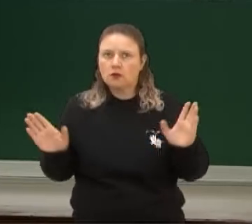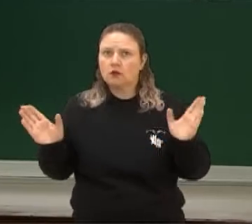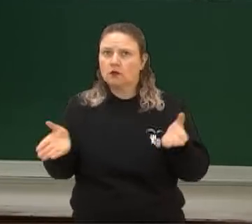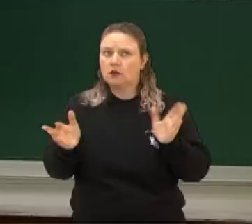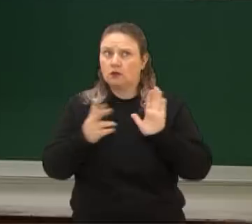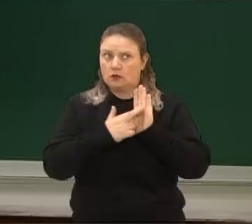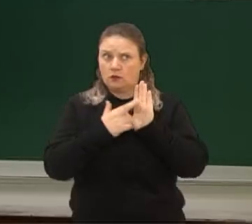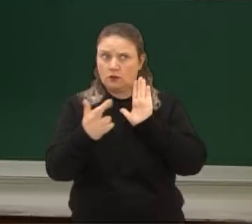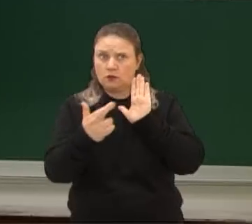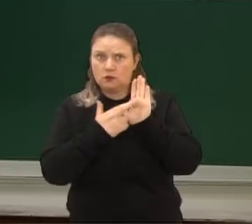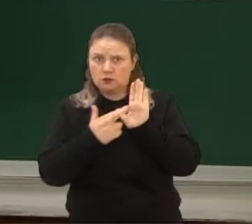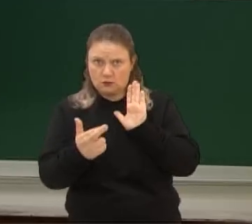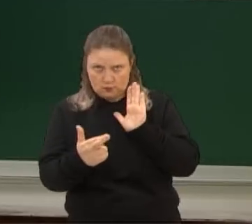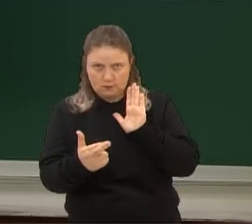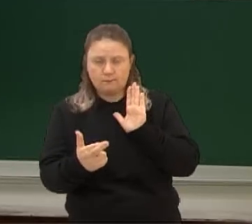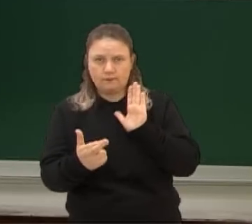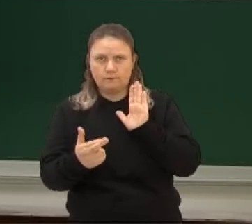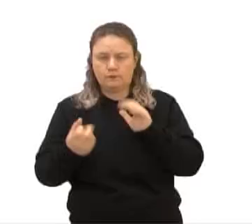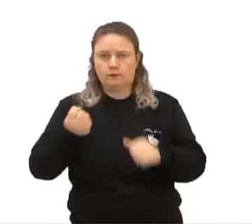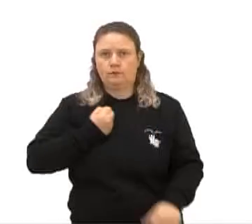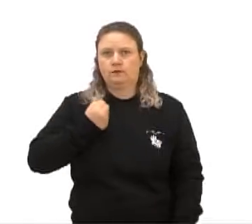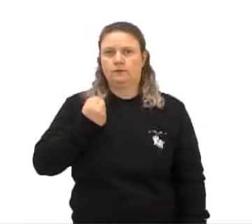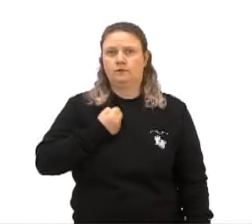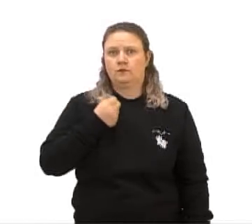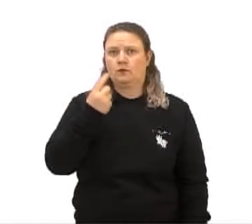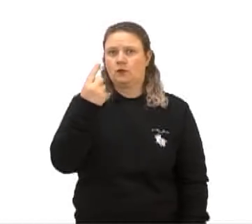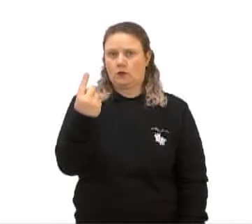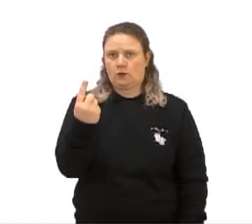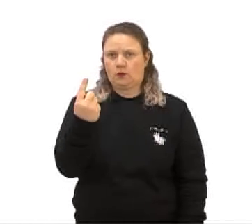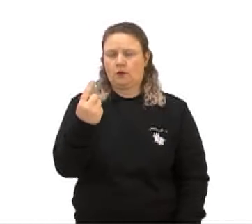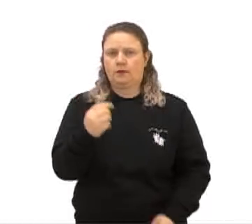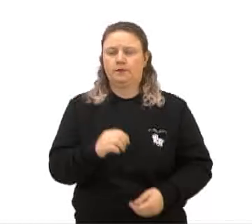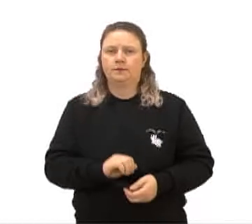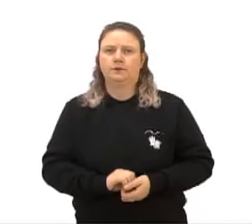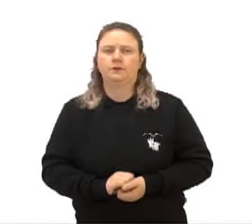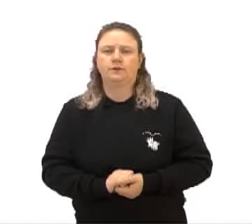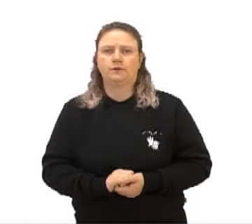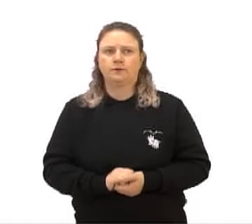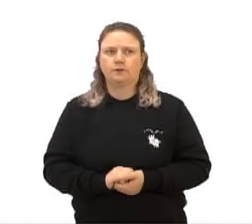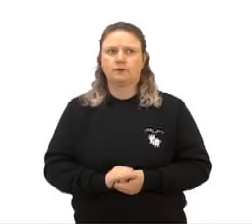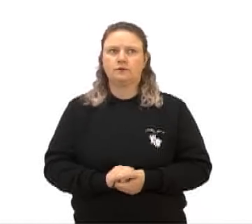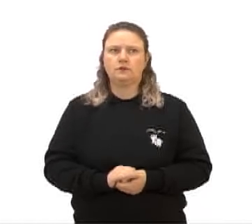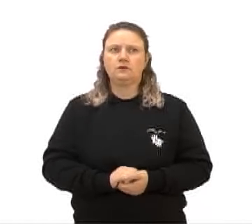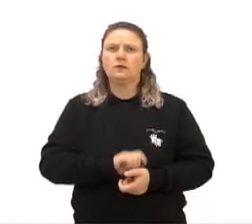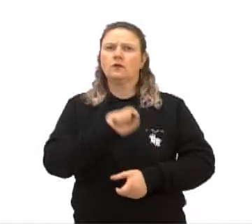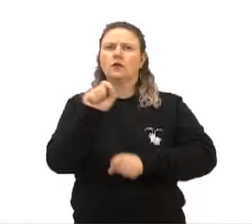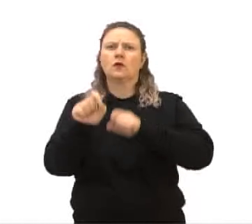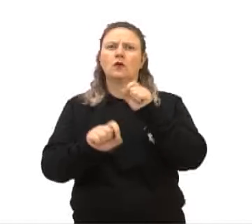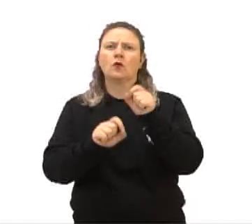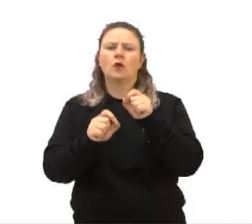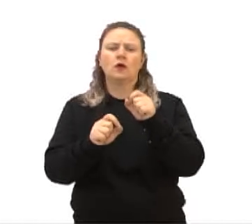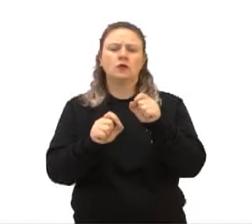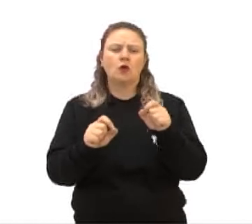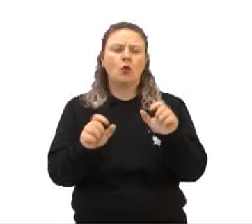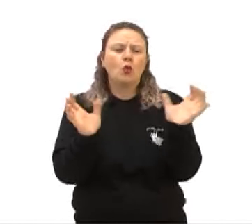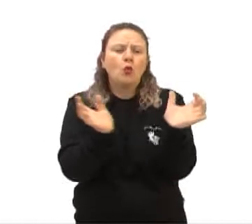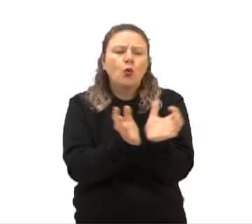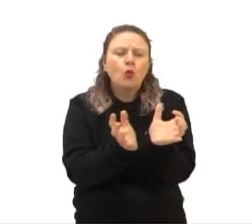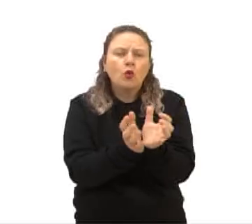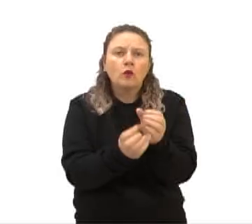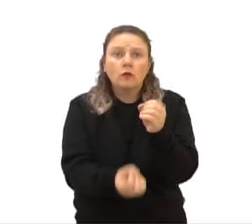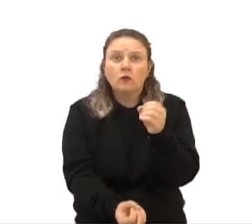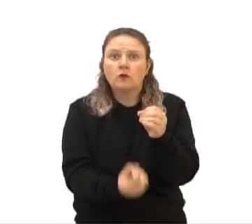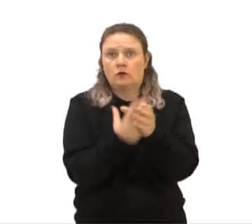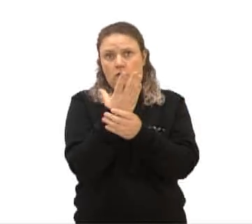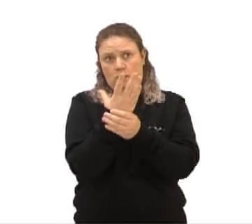vão responder as perguntas. Number 1. When was Queen formed? Quando que a banda foi formada? Eu coloquei aqui